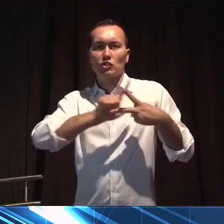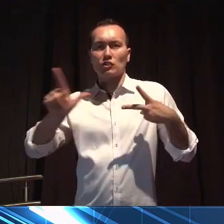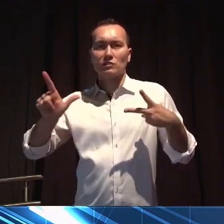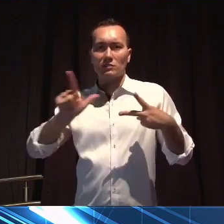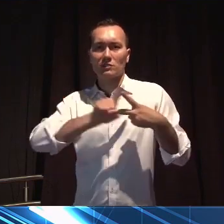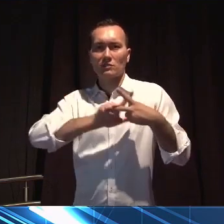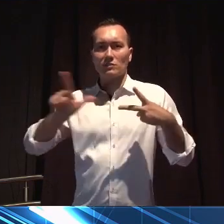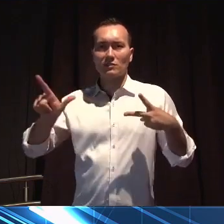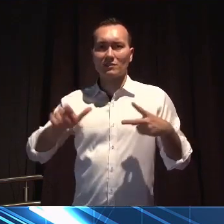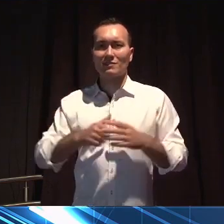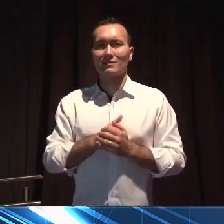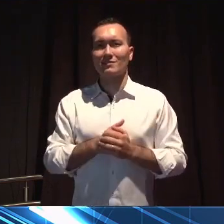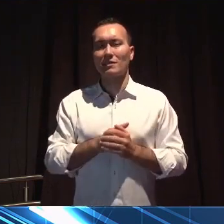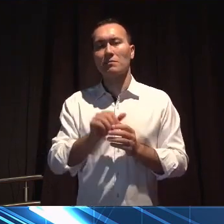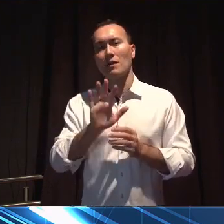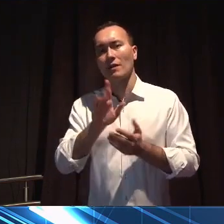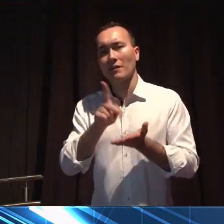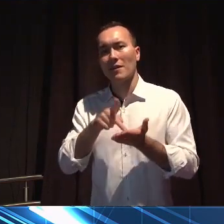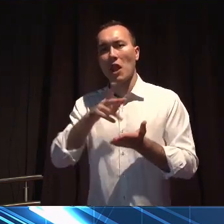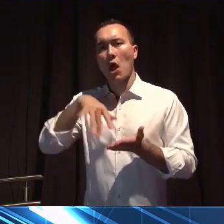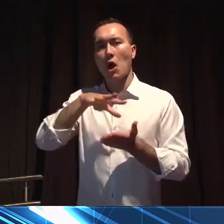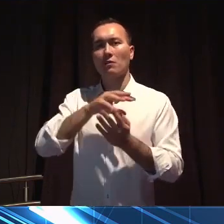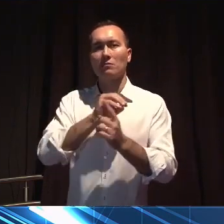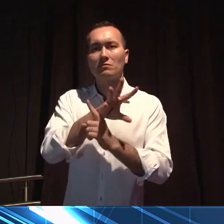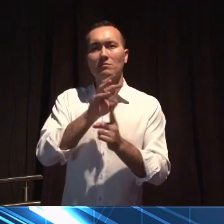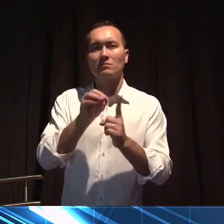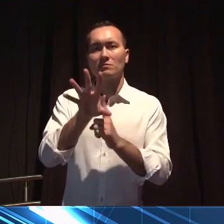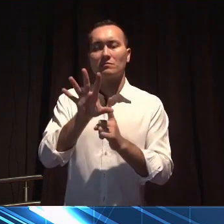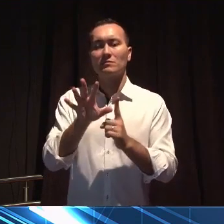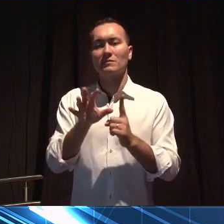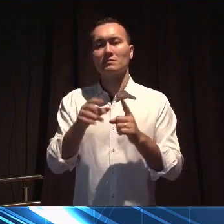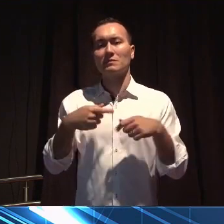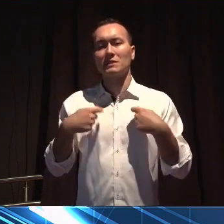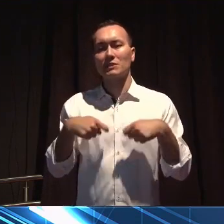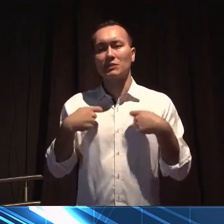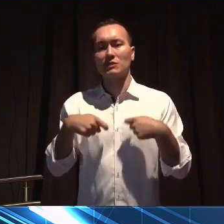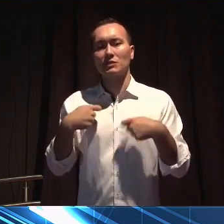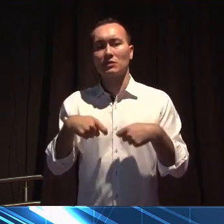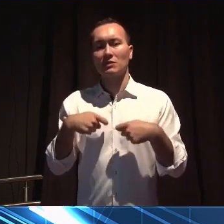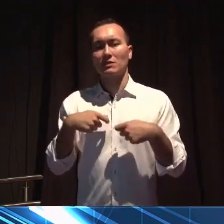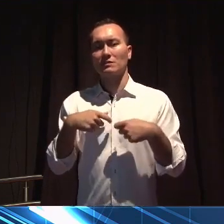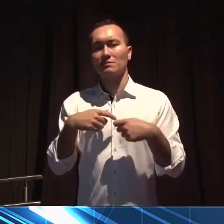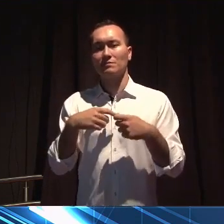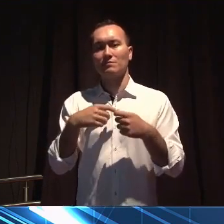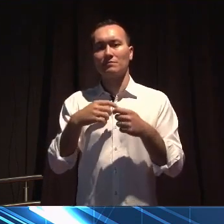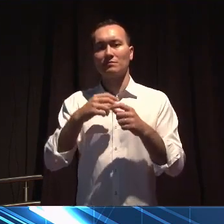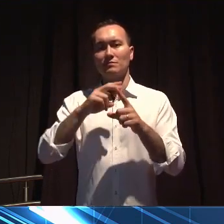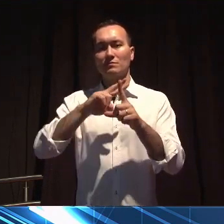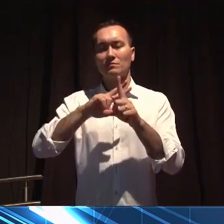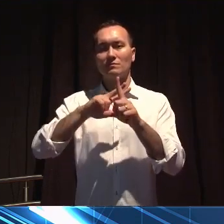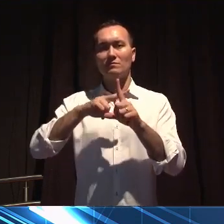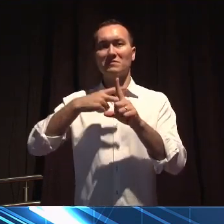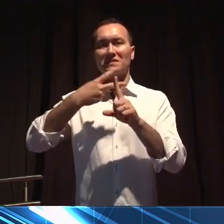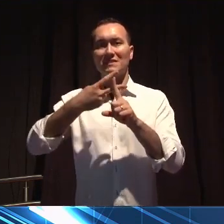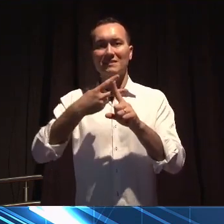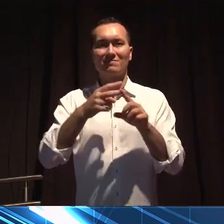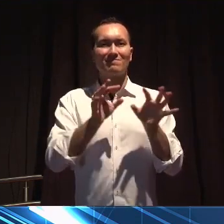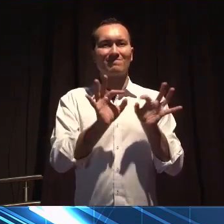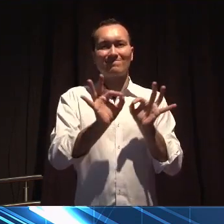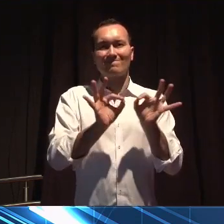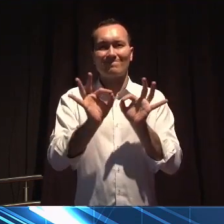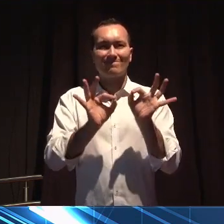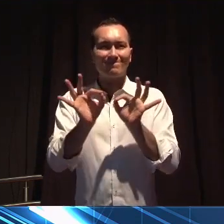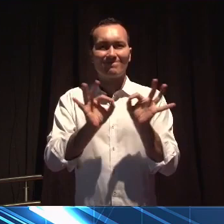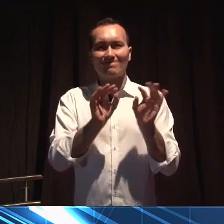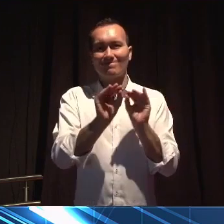que implementar as APIs de novo, basicamente console log, a gente teve que implementar o console log e fazer uma ponte para o console log